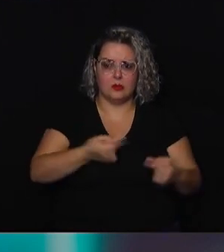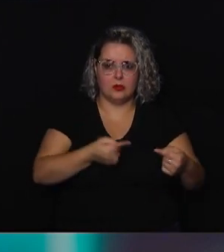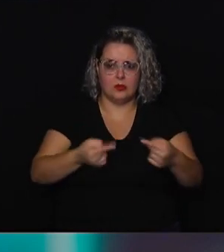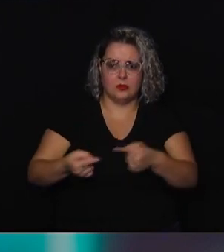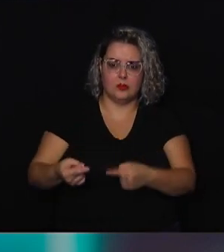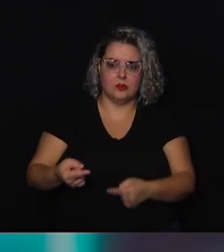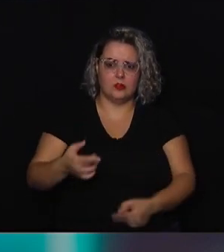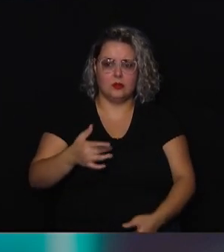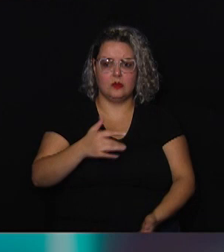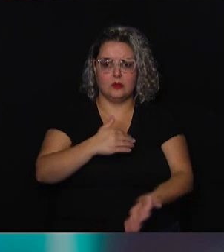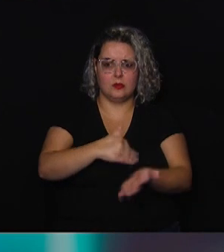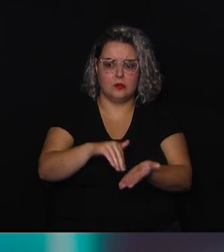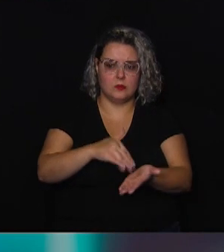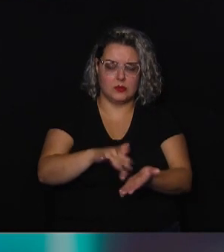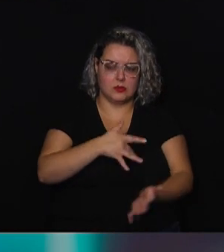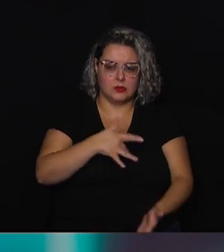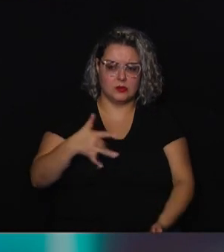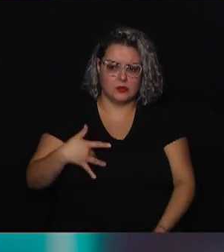Estadual de Saúde.